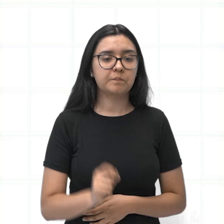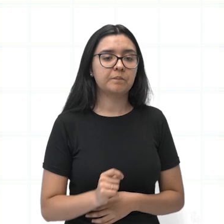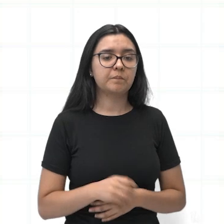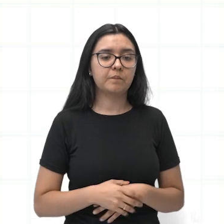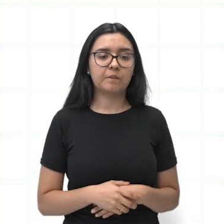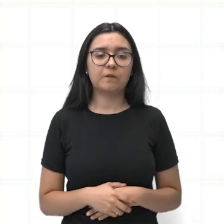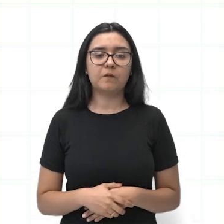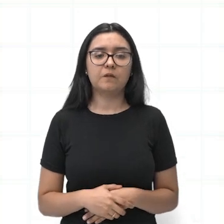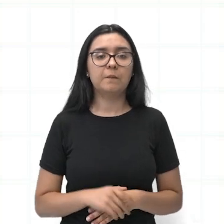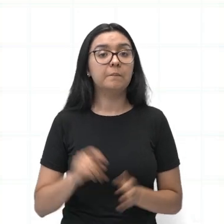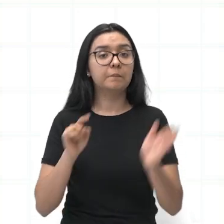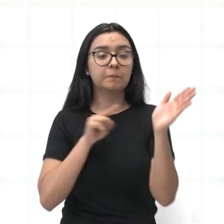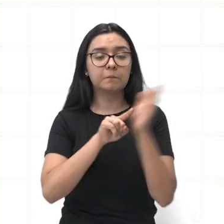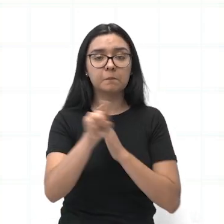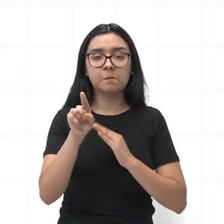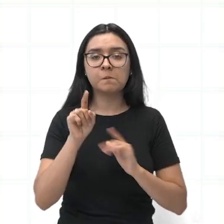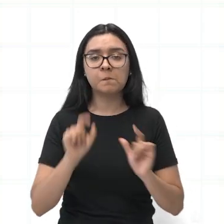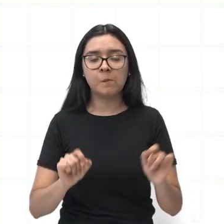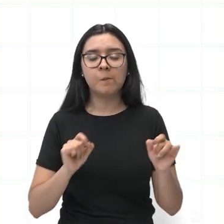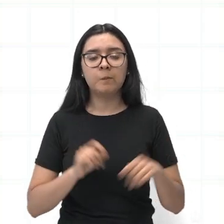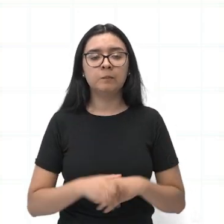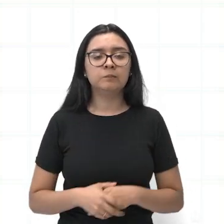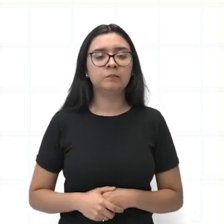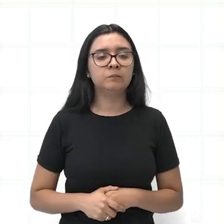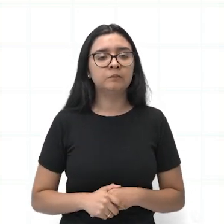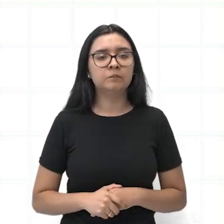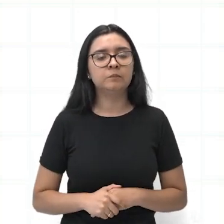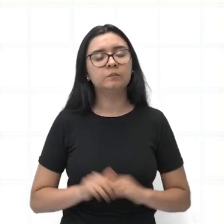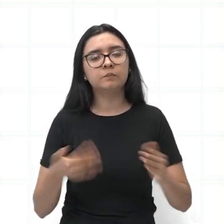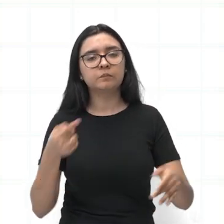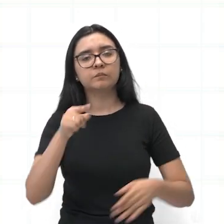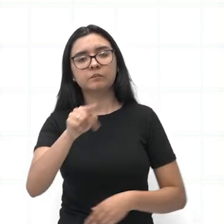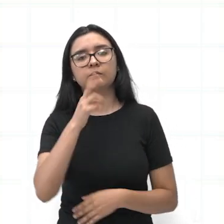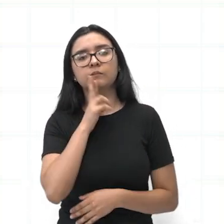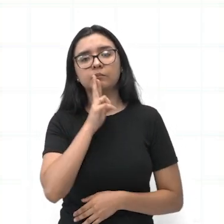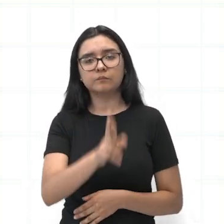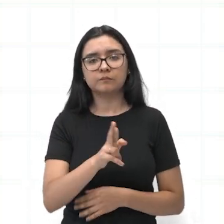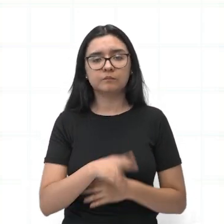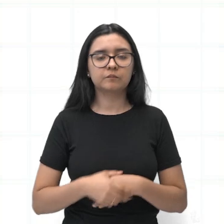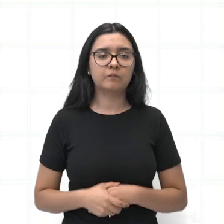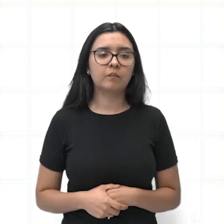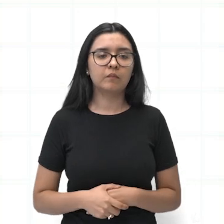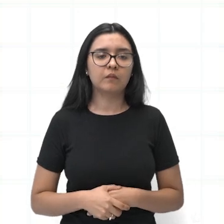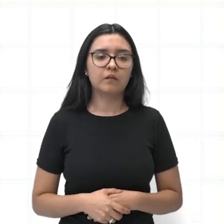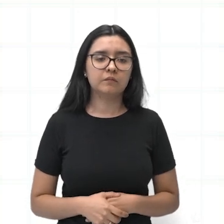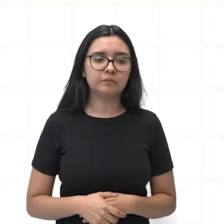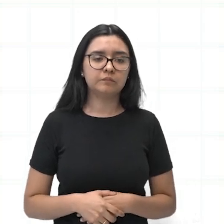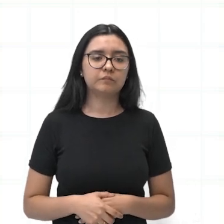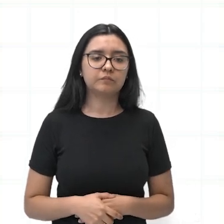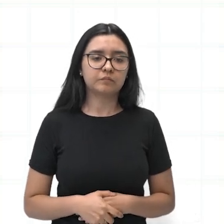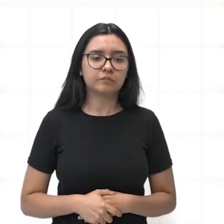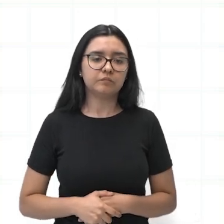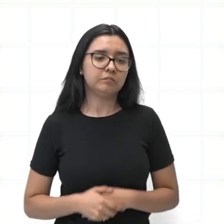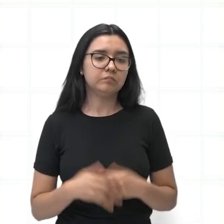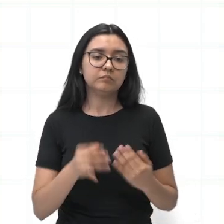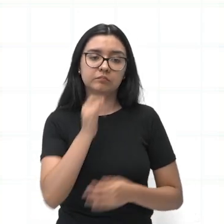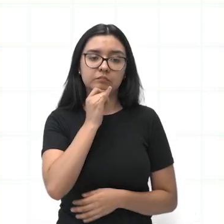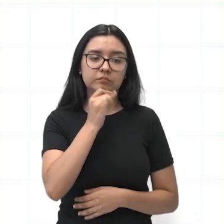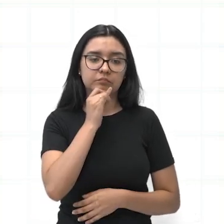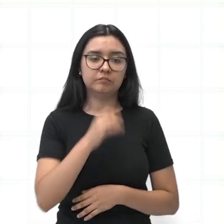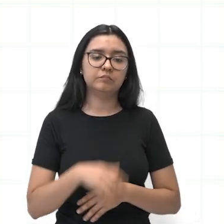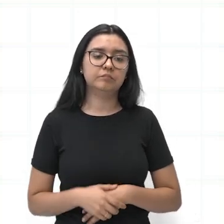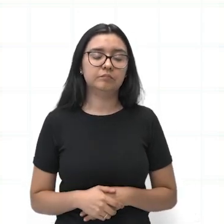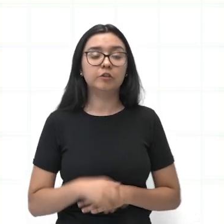you do? Tá? What you do? E aí você vai responder. Aí no caso de vocês, I'm